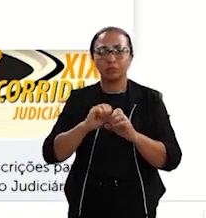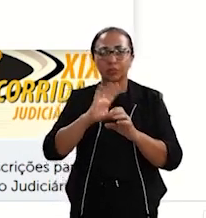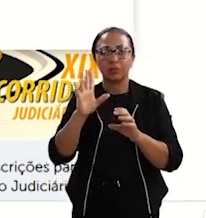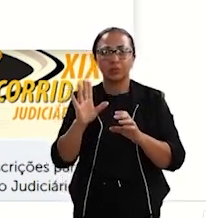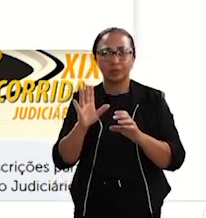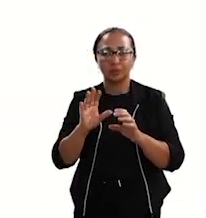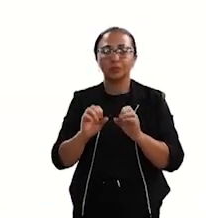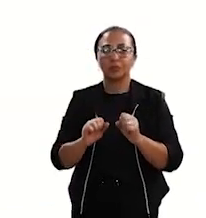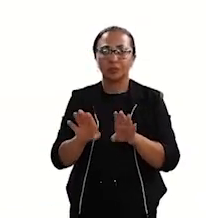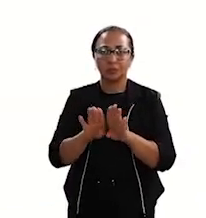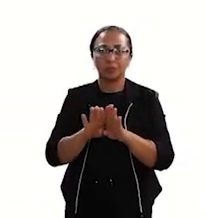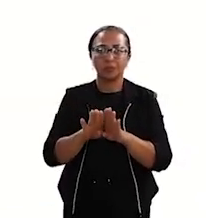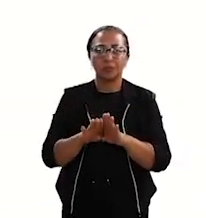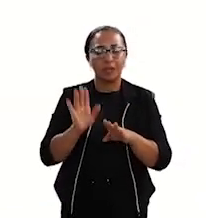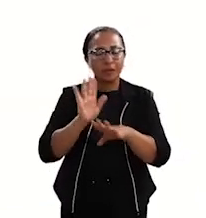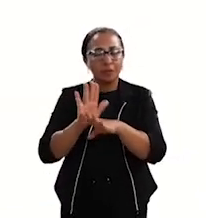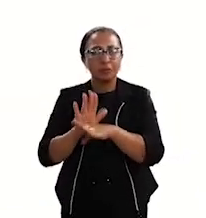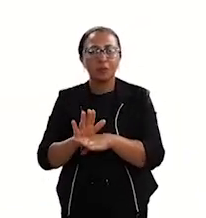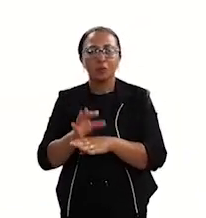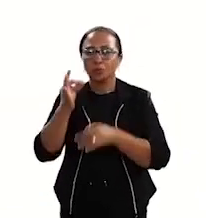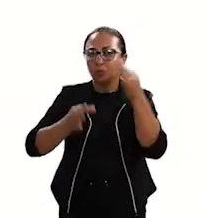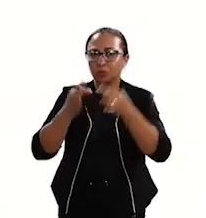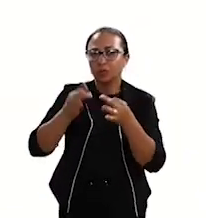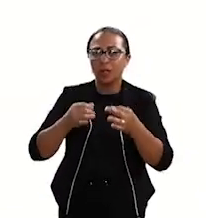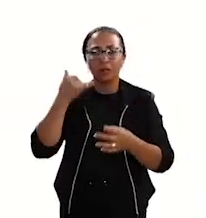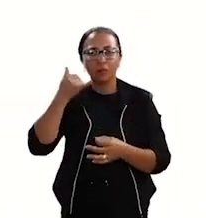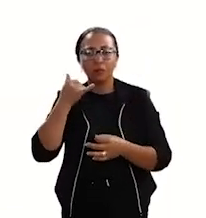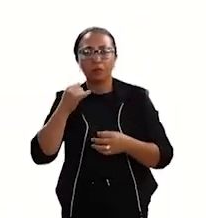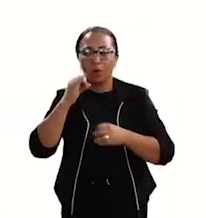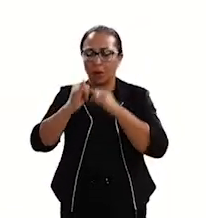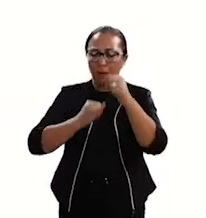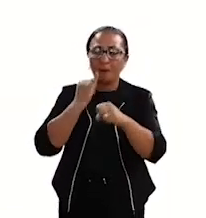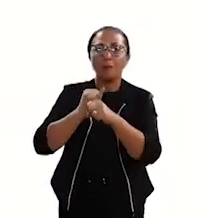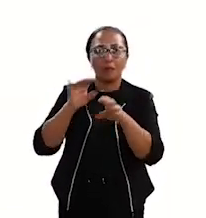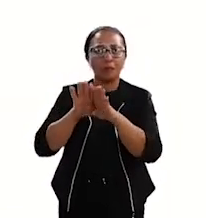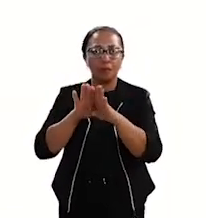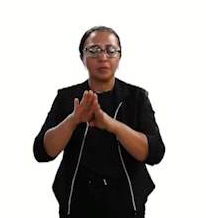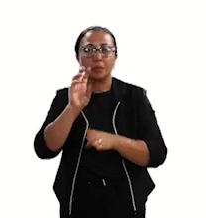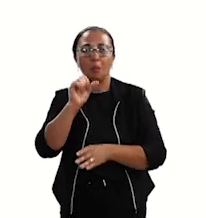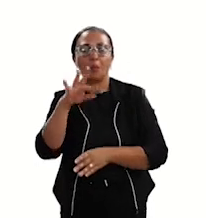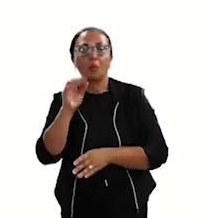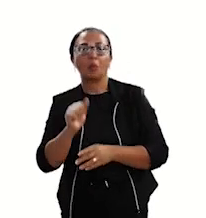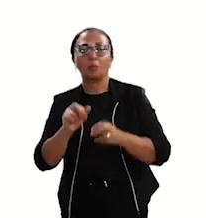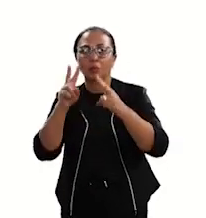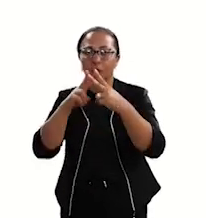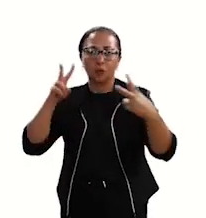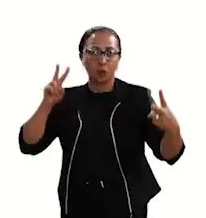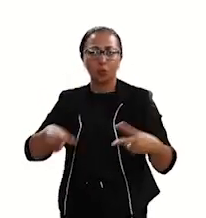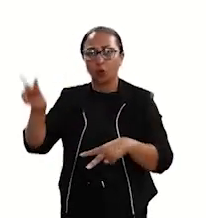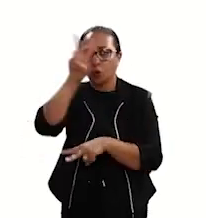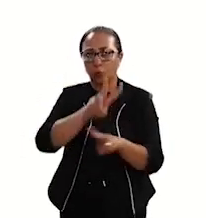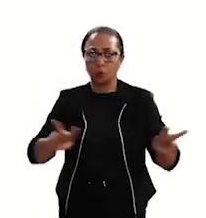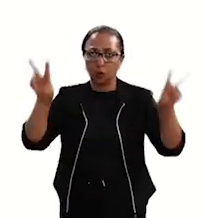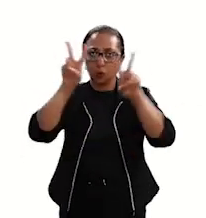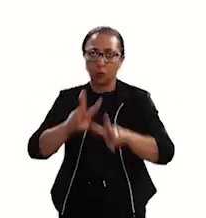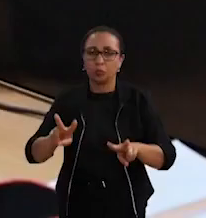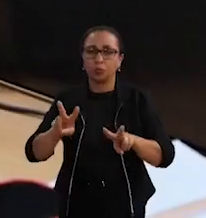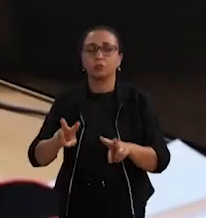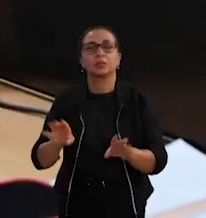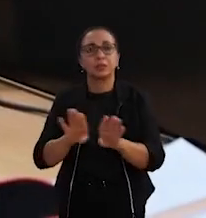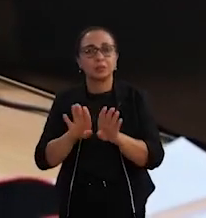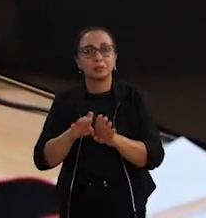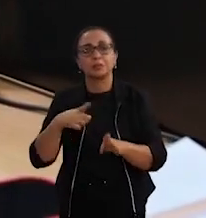nos oferecem, que é ouvidoria, atendimento judicial, telefones e e-mails e o balcão virtual, que são uma